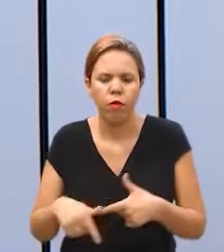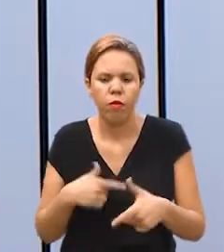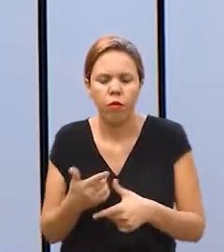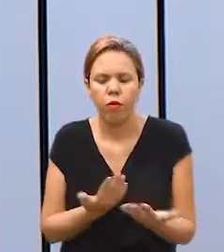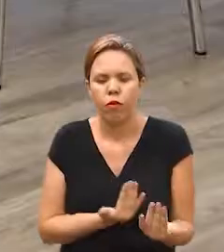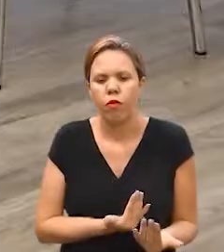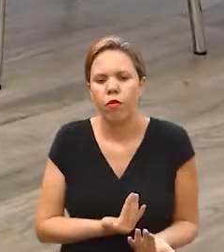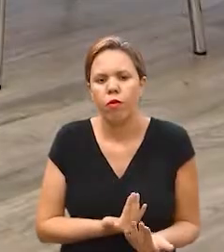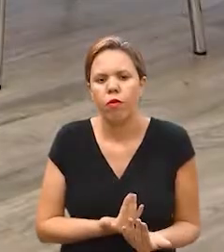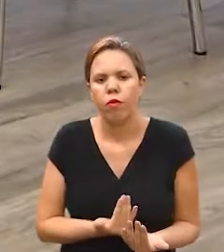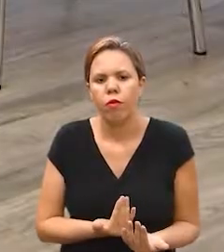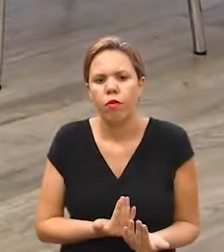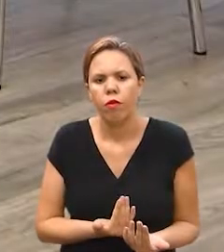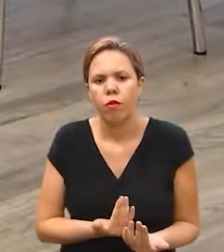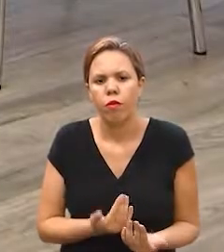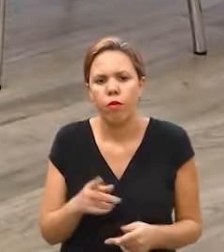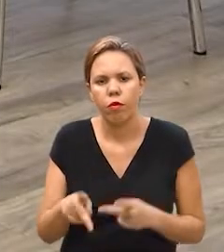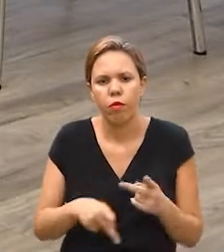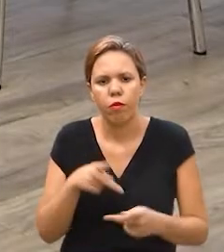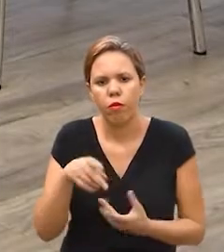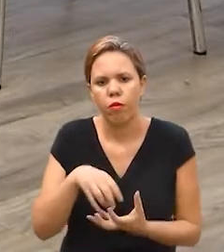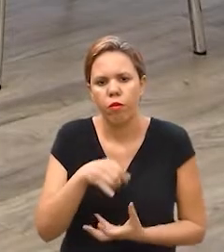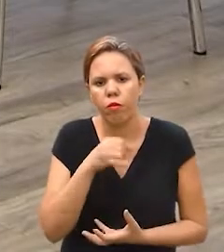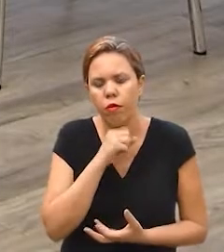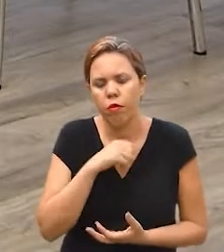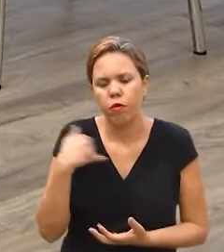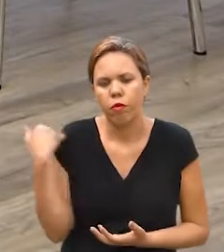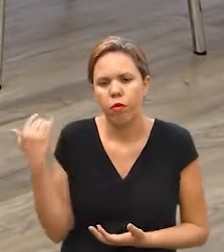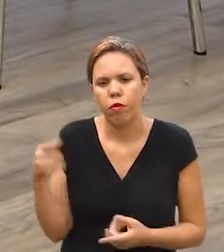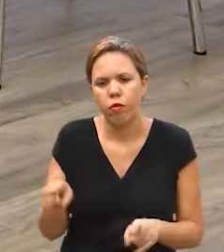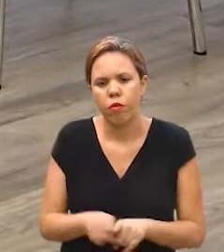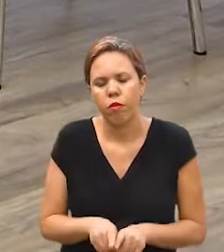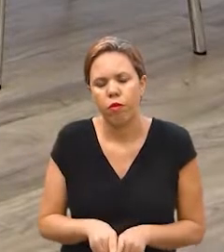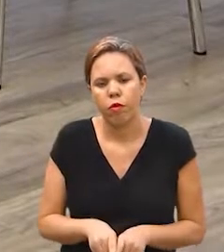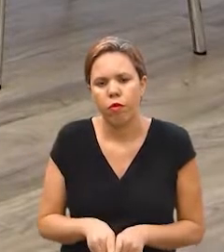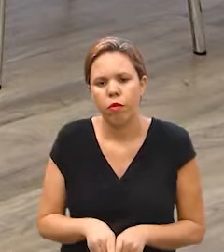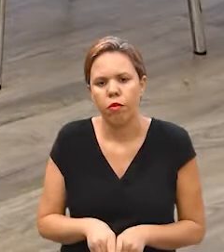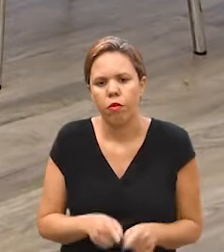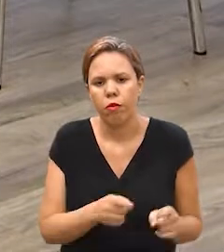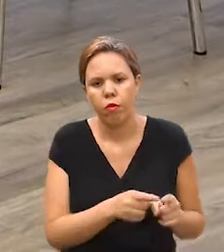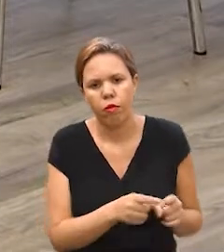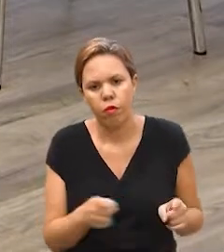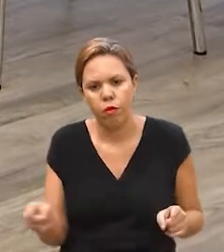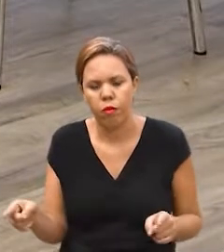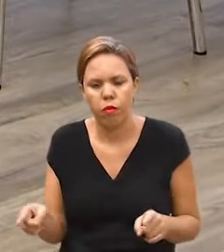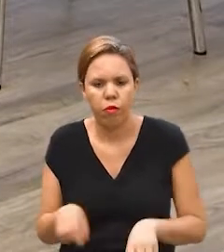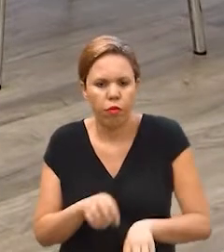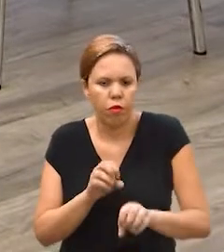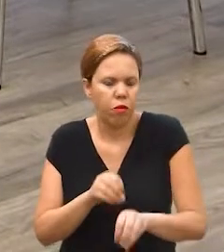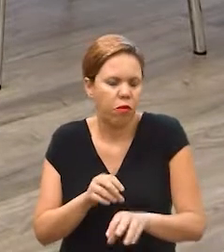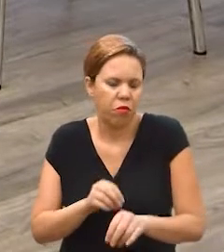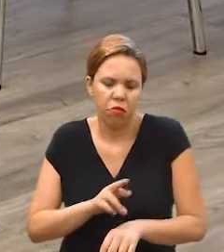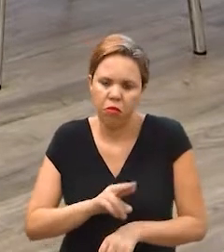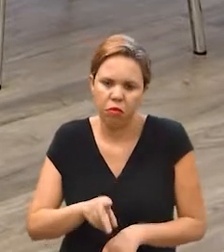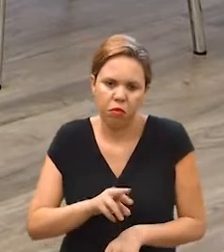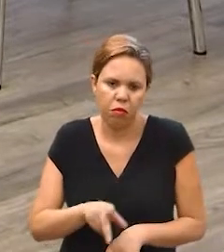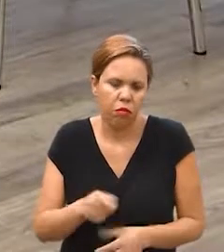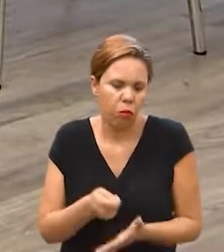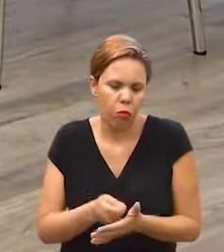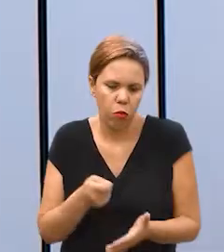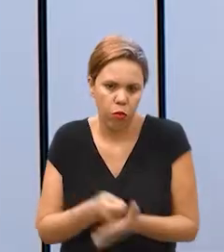muito jovens, pessoas idosas que pegaram um período em que o ensino não era um